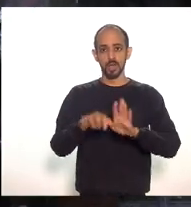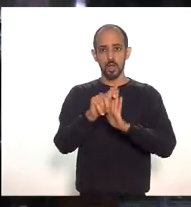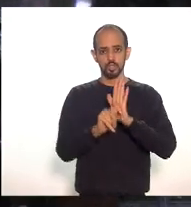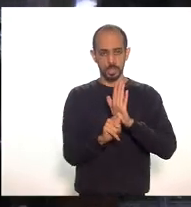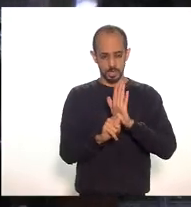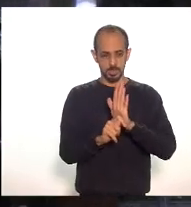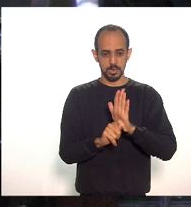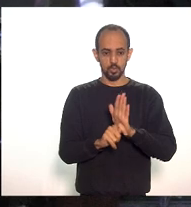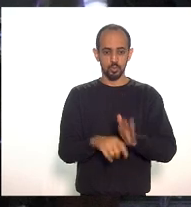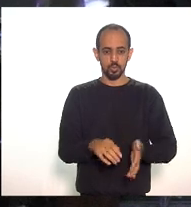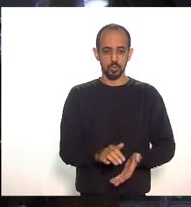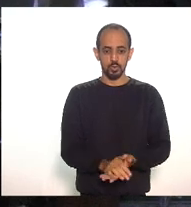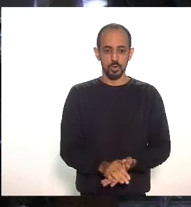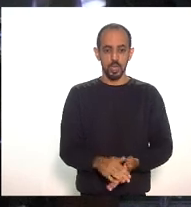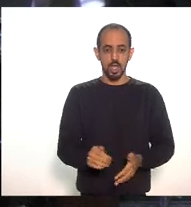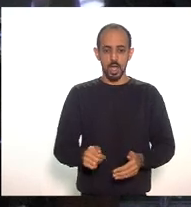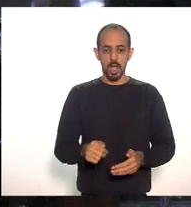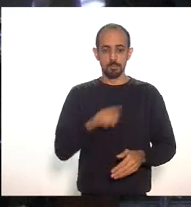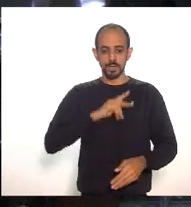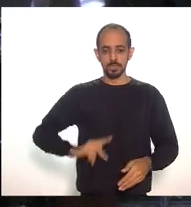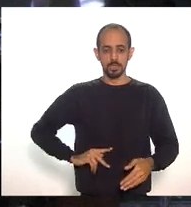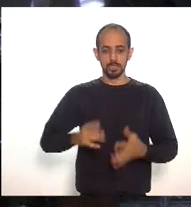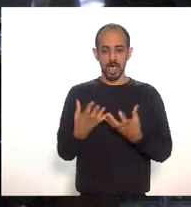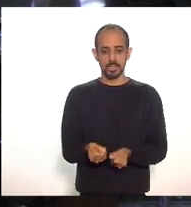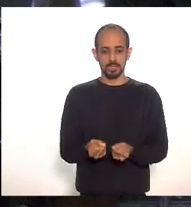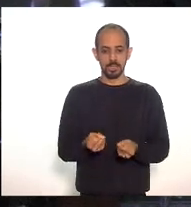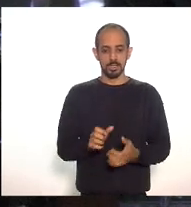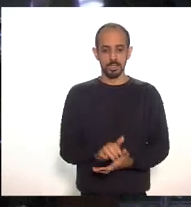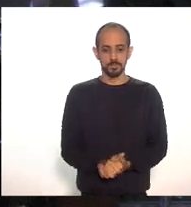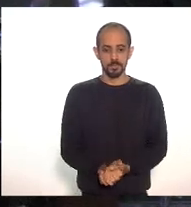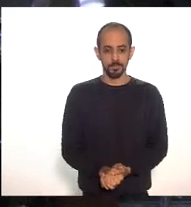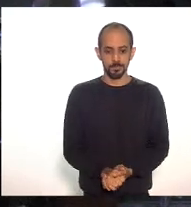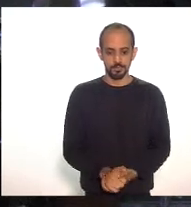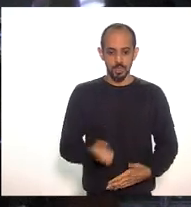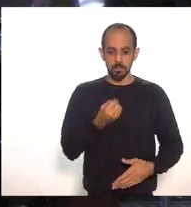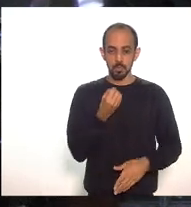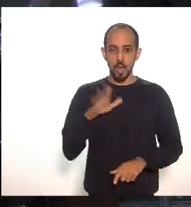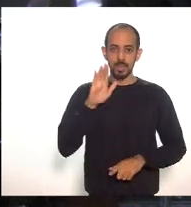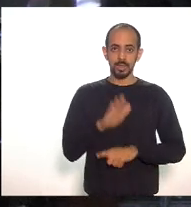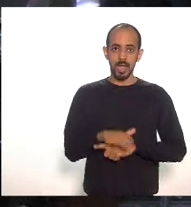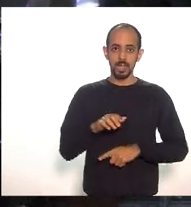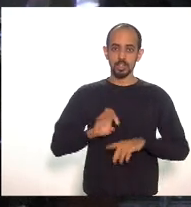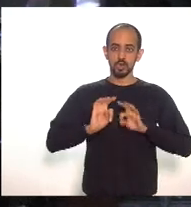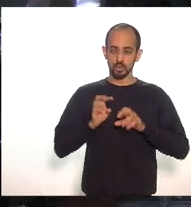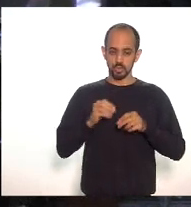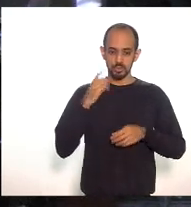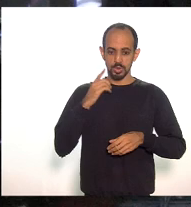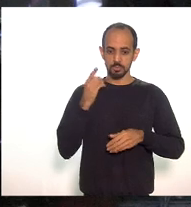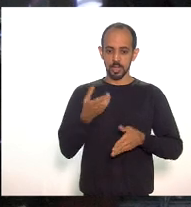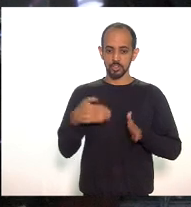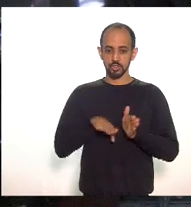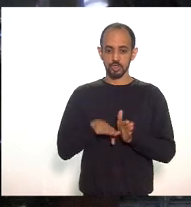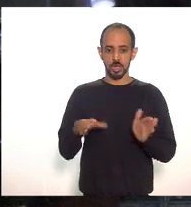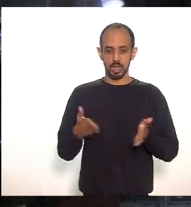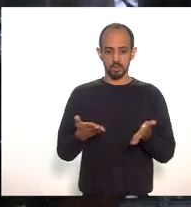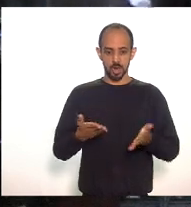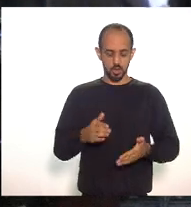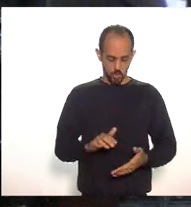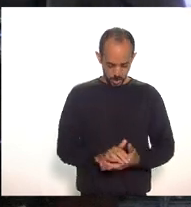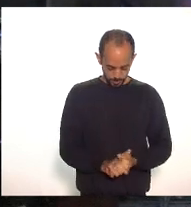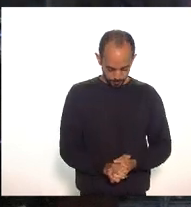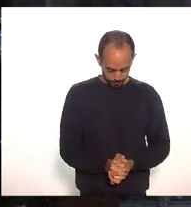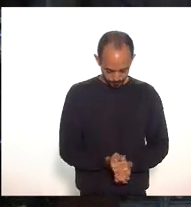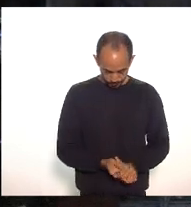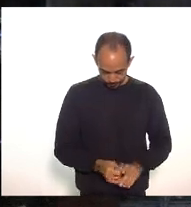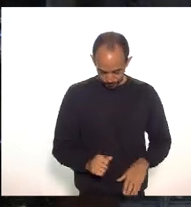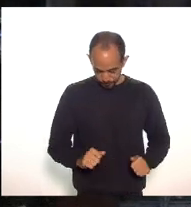a presença de FL feeling vossa excelência' Boa tarde Deputado Walter Prado Wanderson e Alexandre